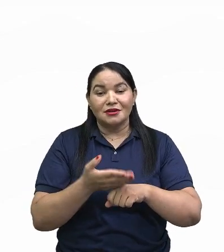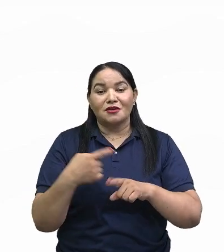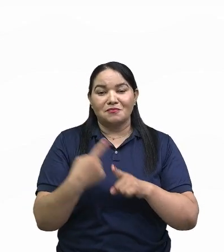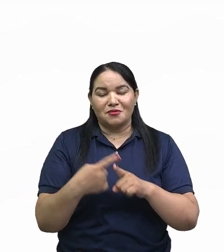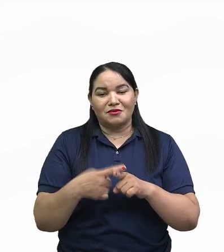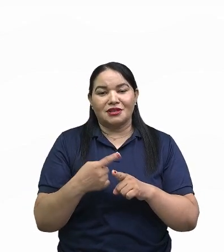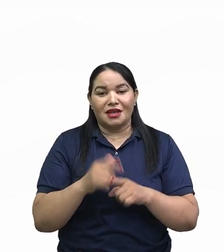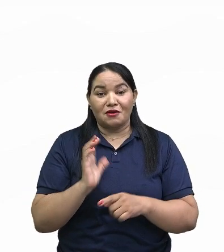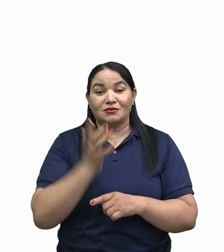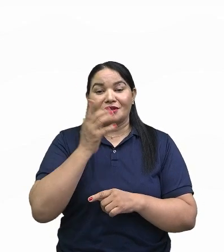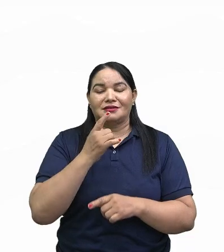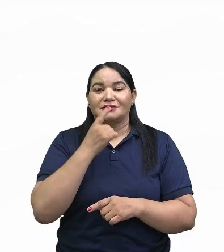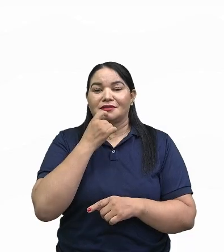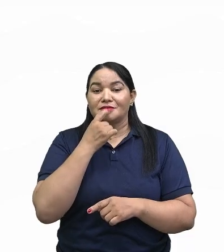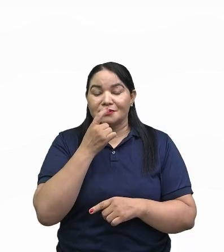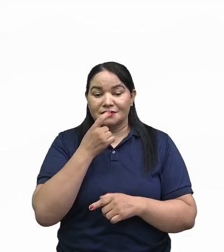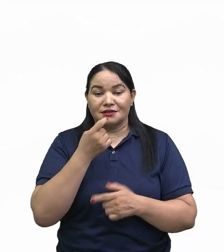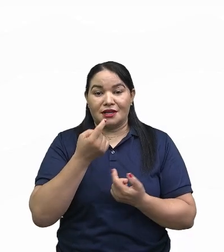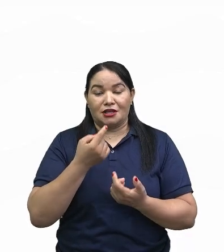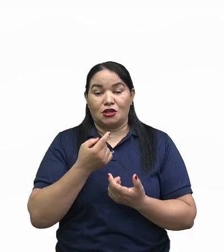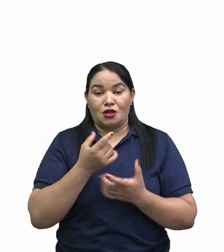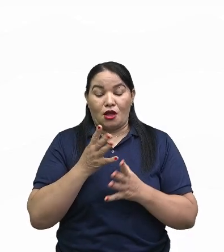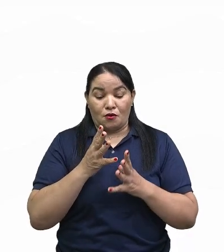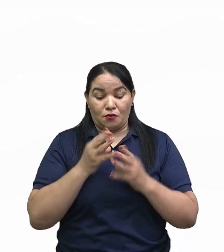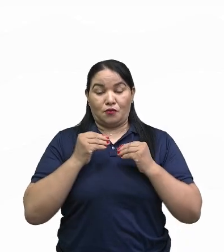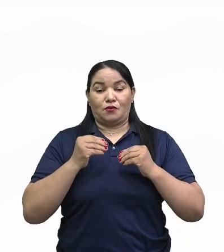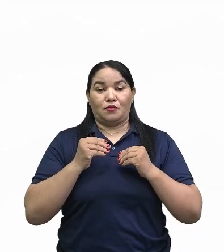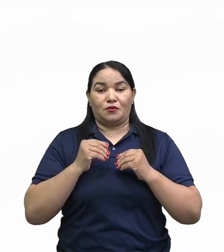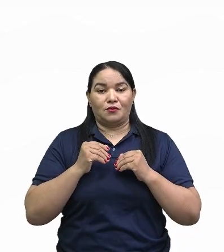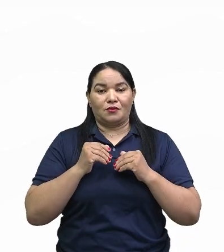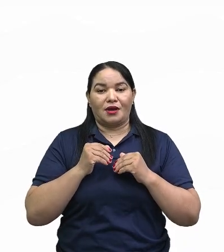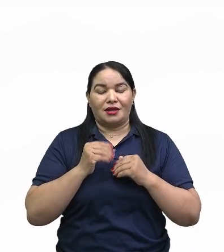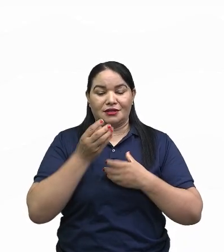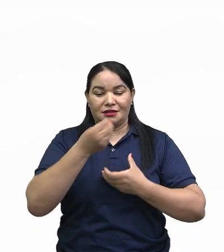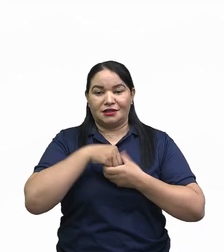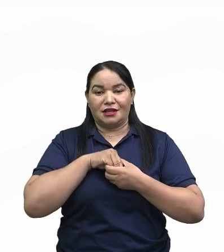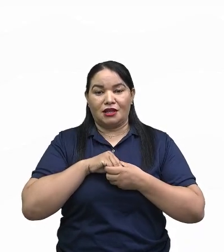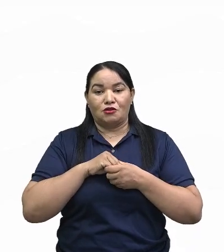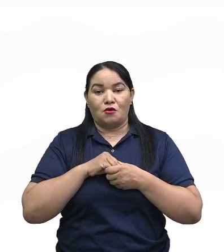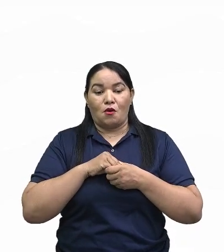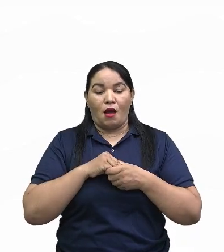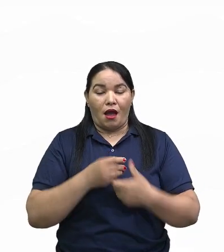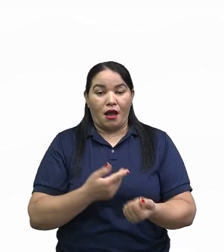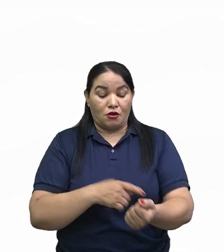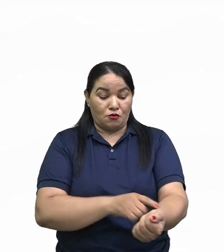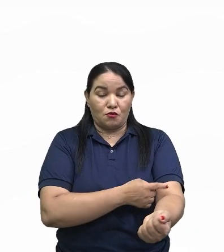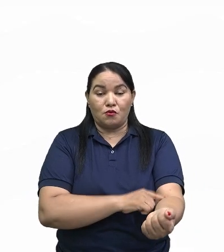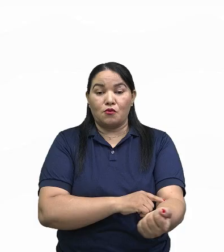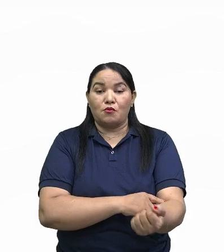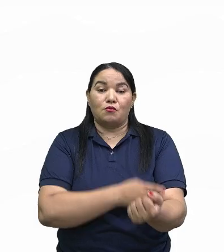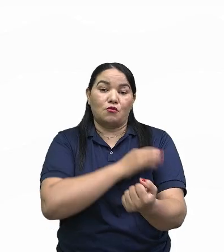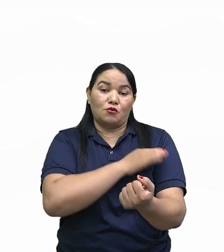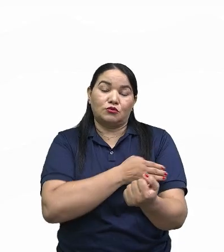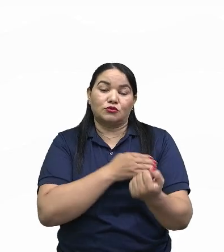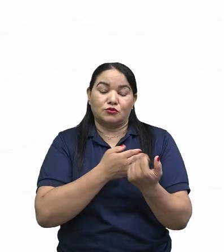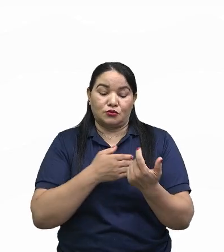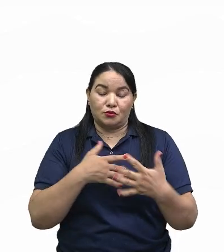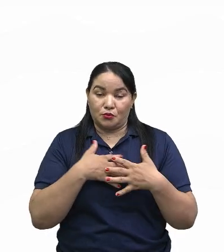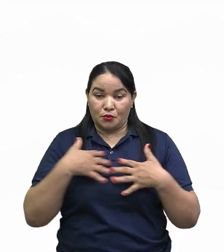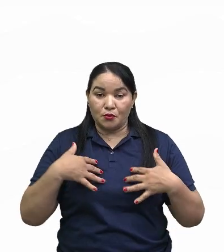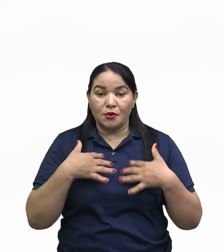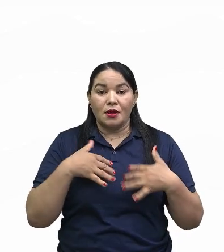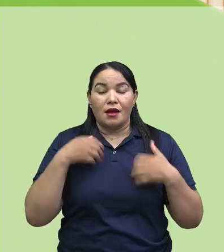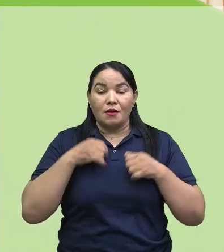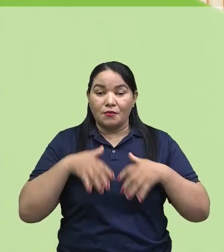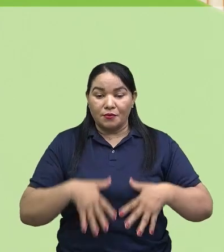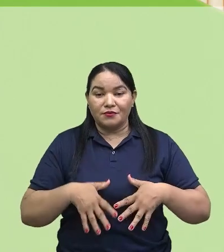Porque esse sangue, né, ele foi contraído e foi levado mais para o sistema muscular. Porque como ele está ali num efeito de